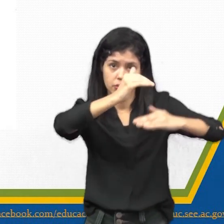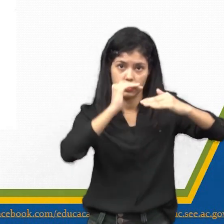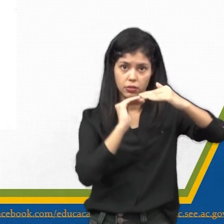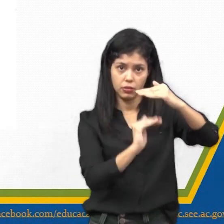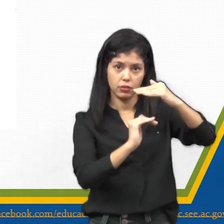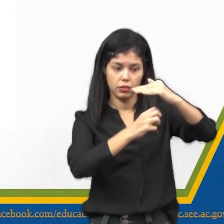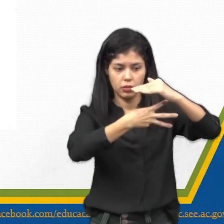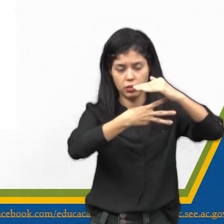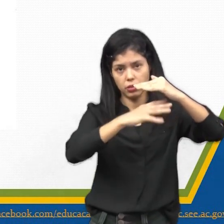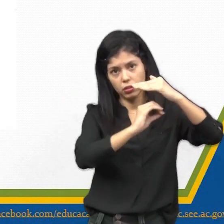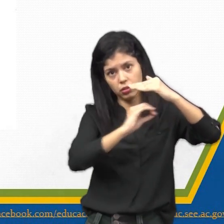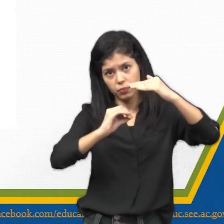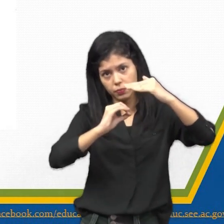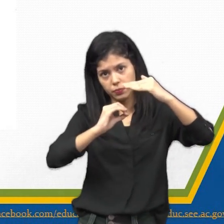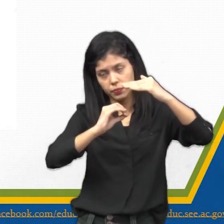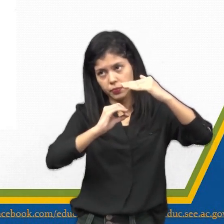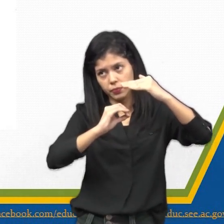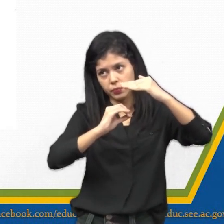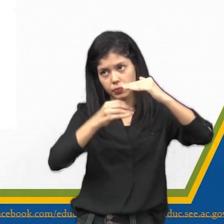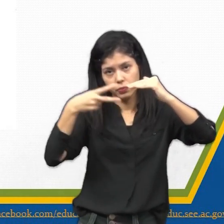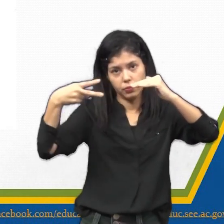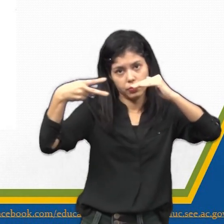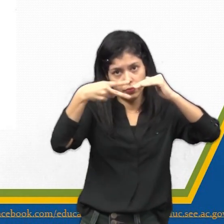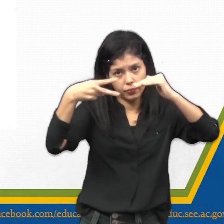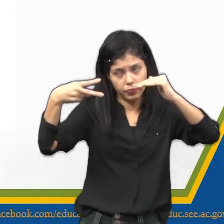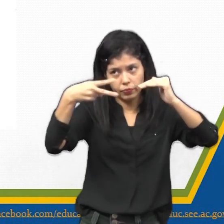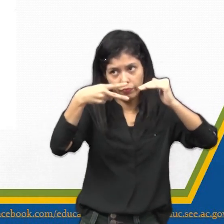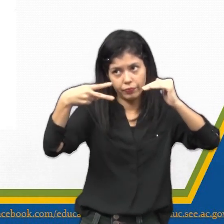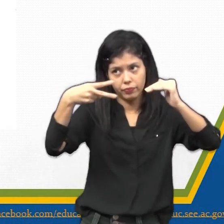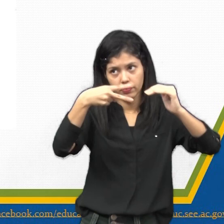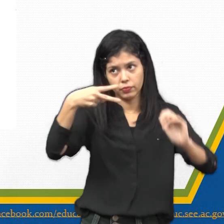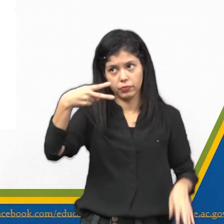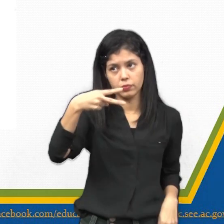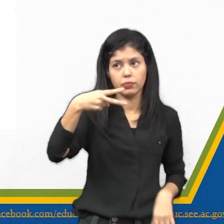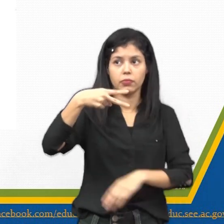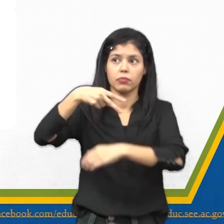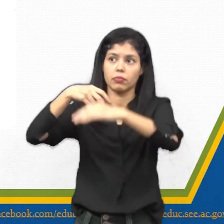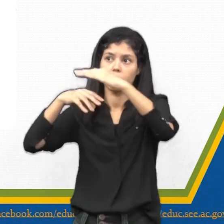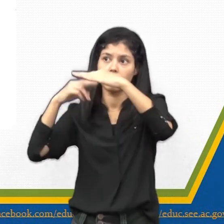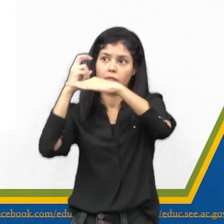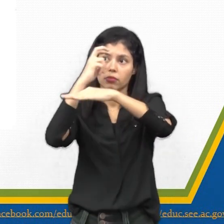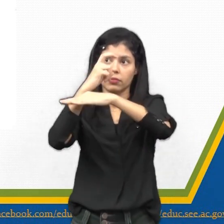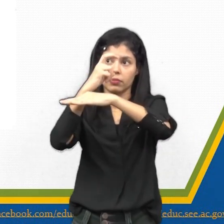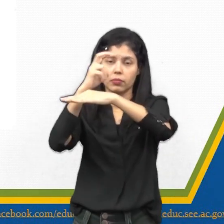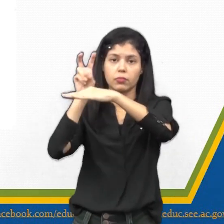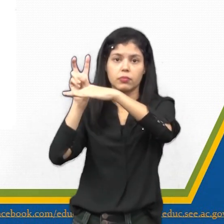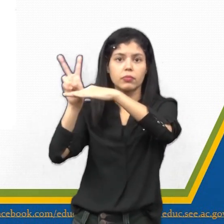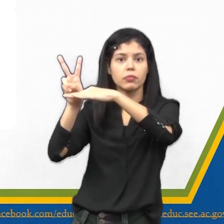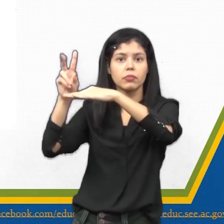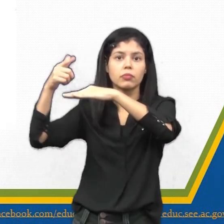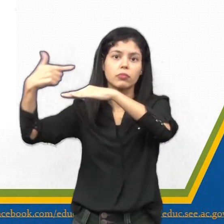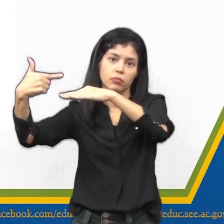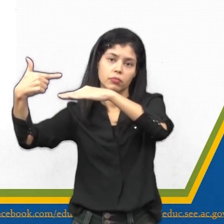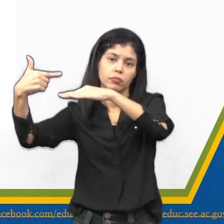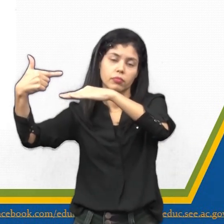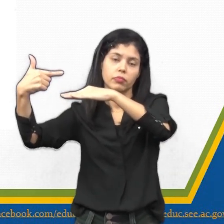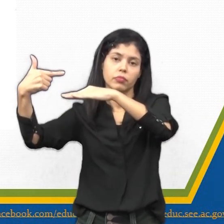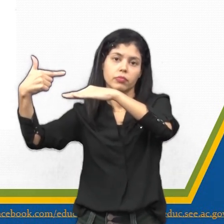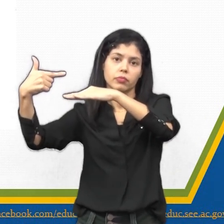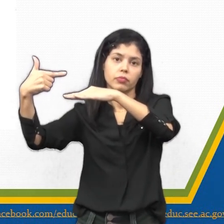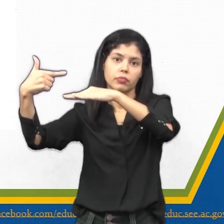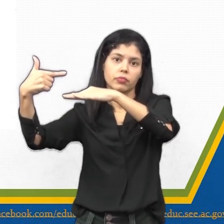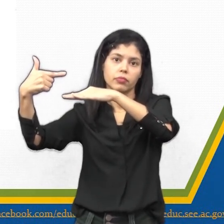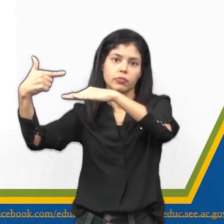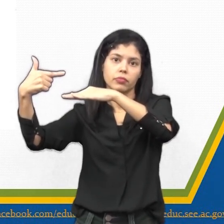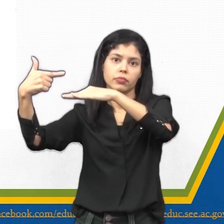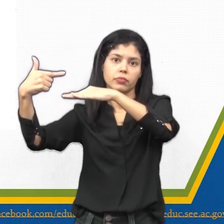e a temperatura 1, 300 Kelvin. É igual a pressão 2, 5 atm, vezes